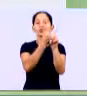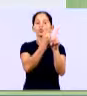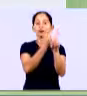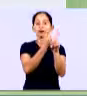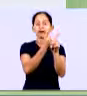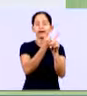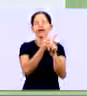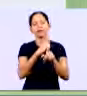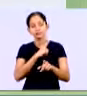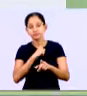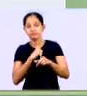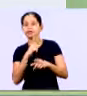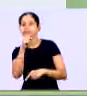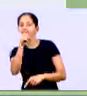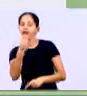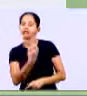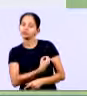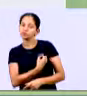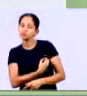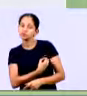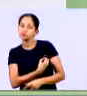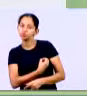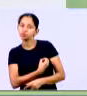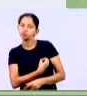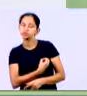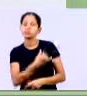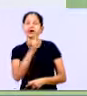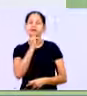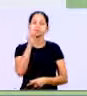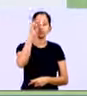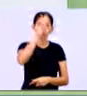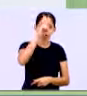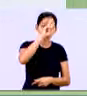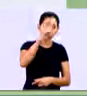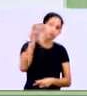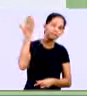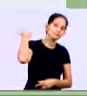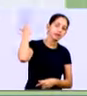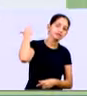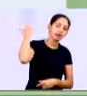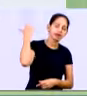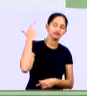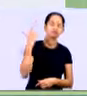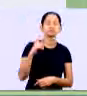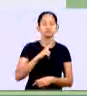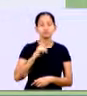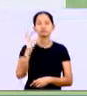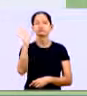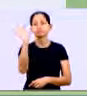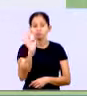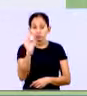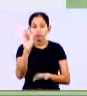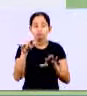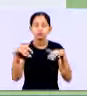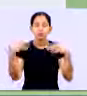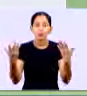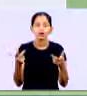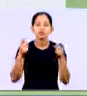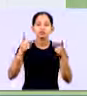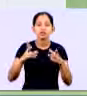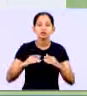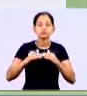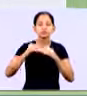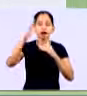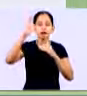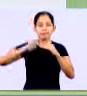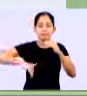aqui são dados que eu peguei no meu histórico anterior, por exemplo, né, são a percentagem de vendas recebidas no período da venda, certo? E a